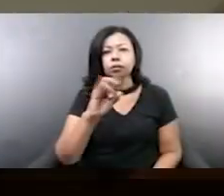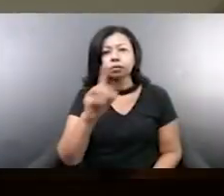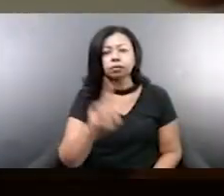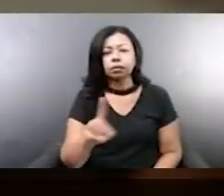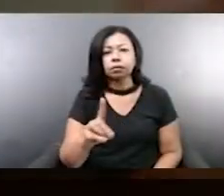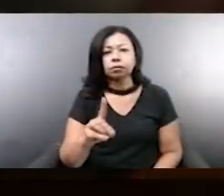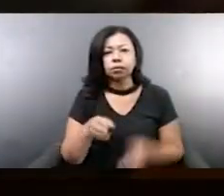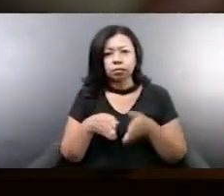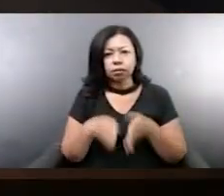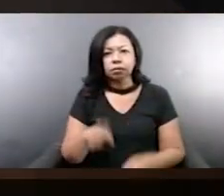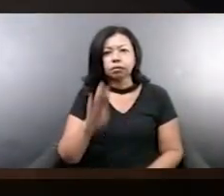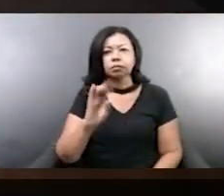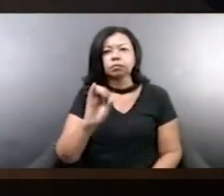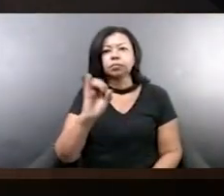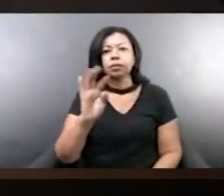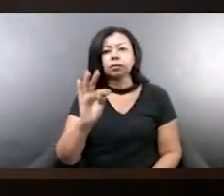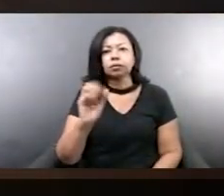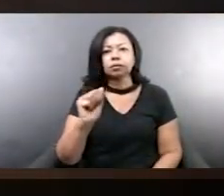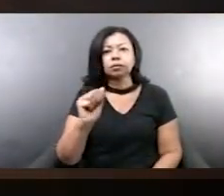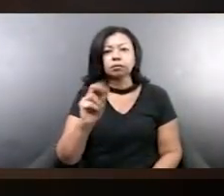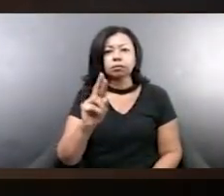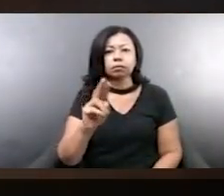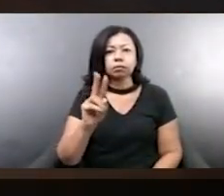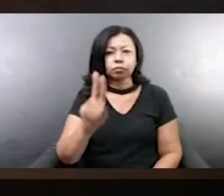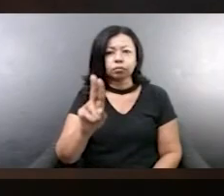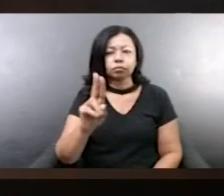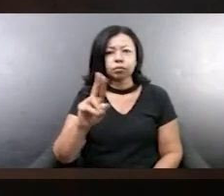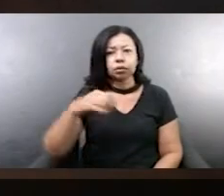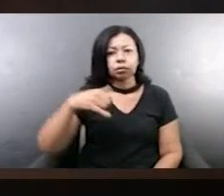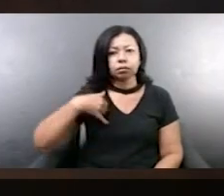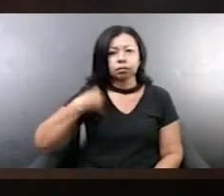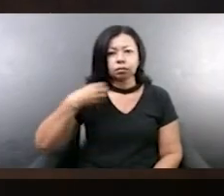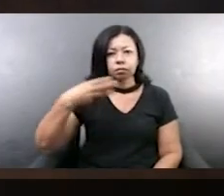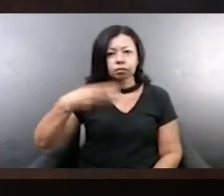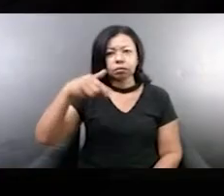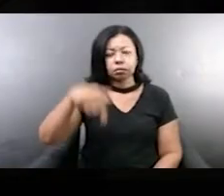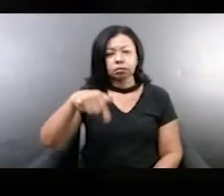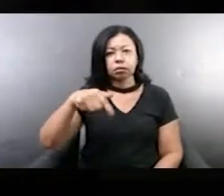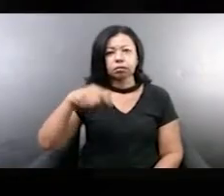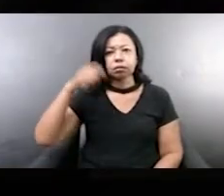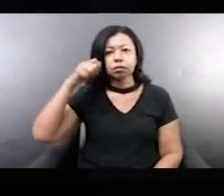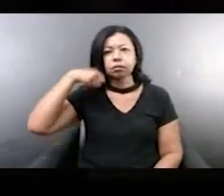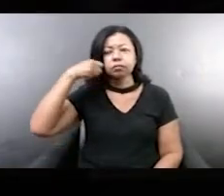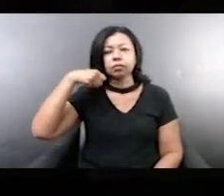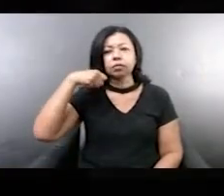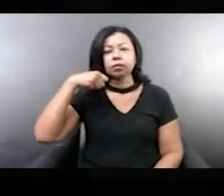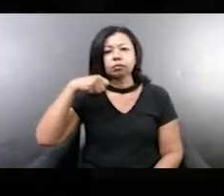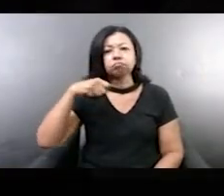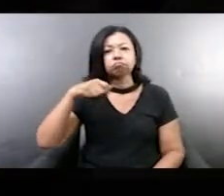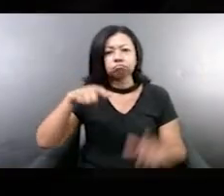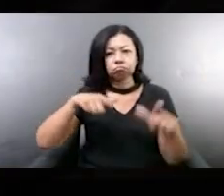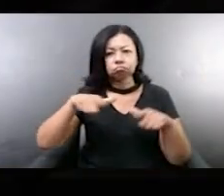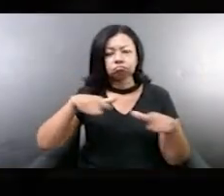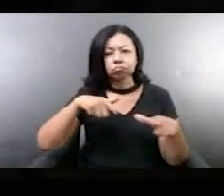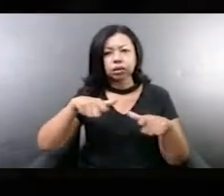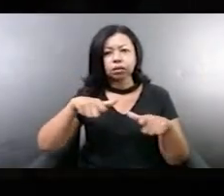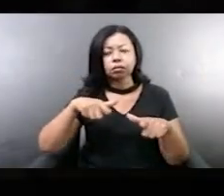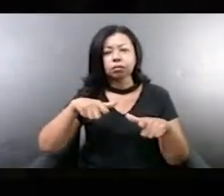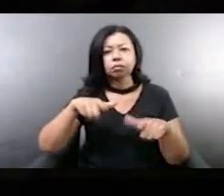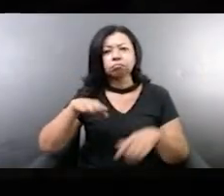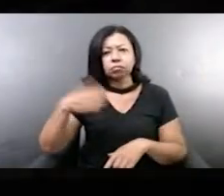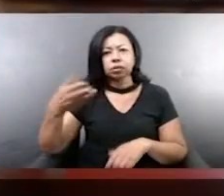Meu nome é Luiz Carlos Gianelli, nasci no Bitaru, tenho 37 anos. Sou advogado